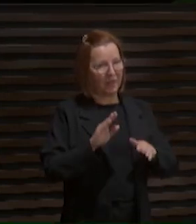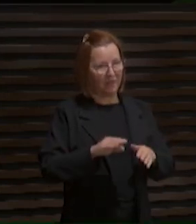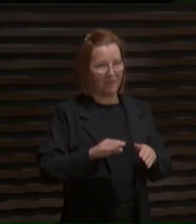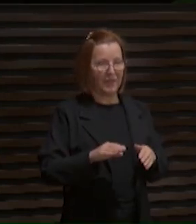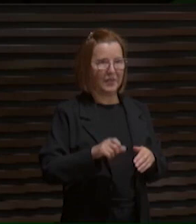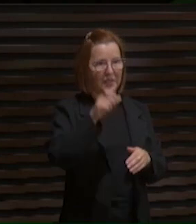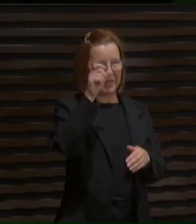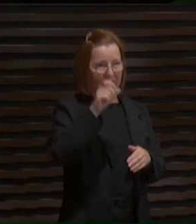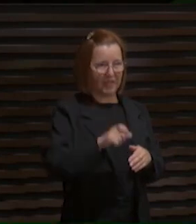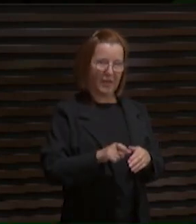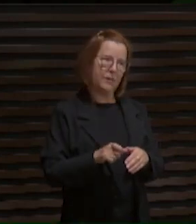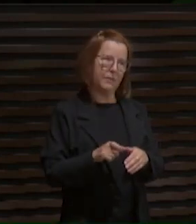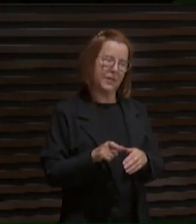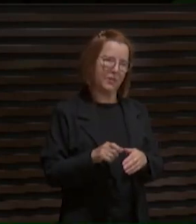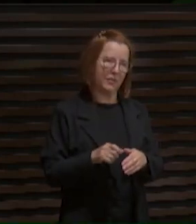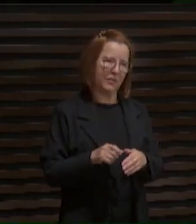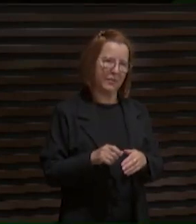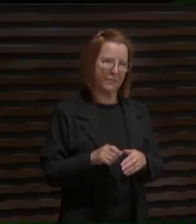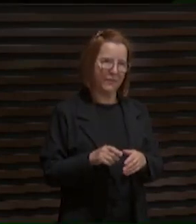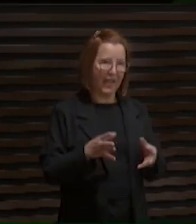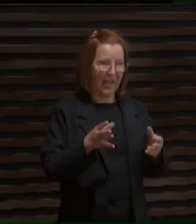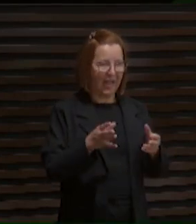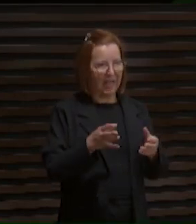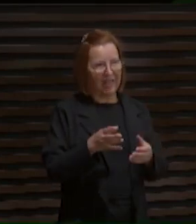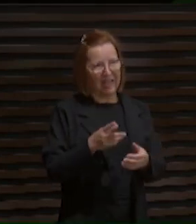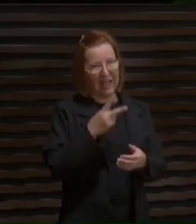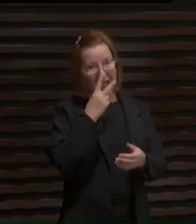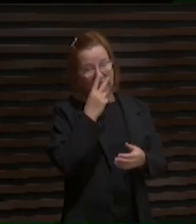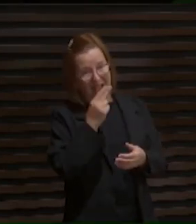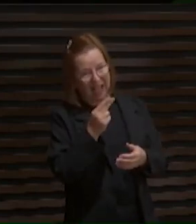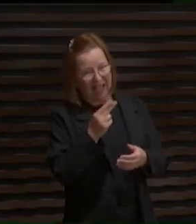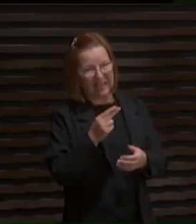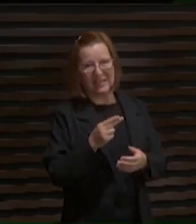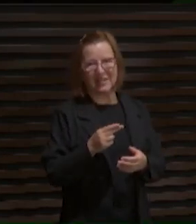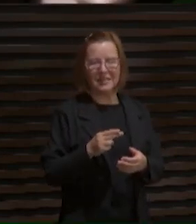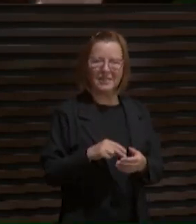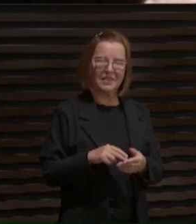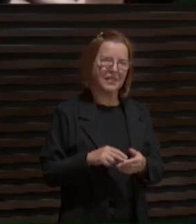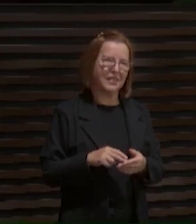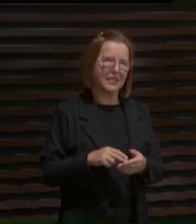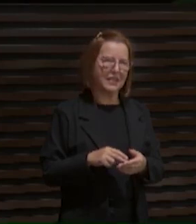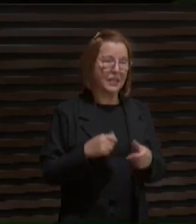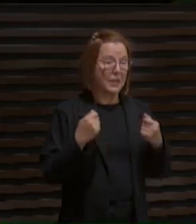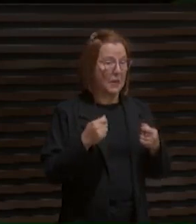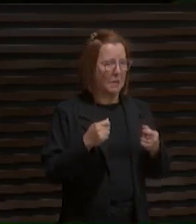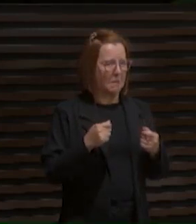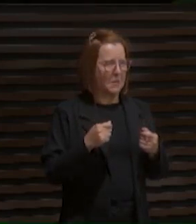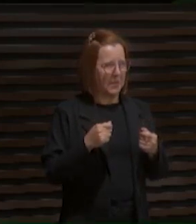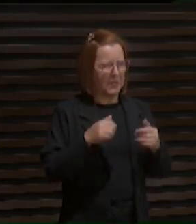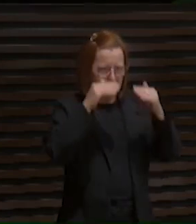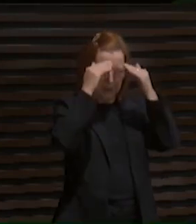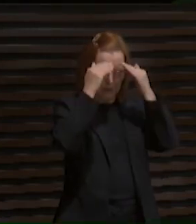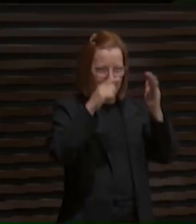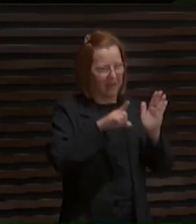é por isso que Judas fala para nós tomarmos esse cuidado com o falso ensino. O que um legalismo pode fazer? O que uma